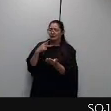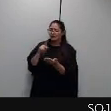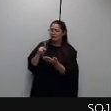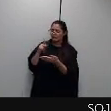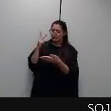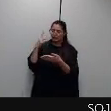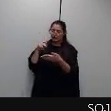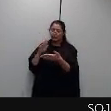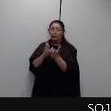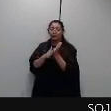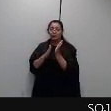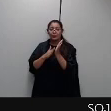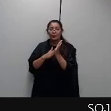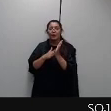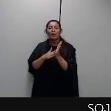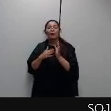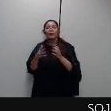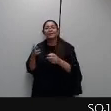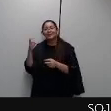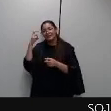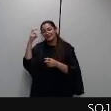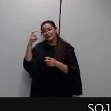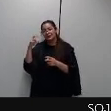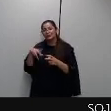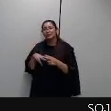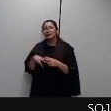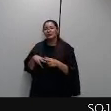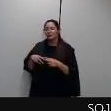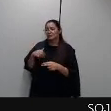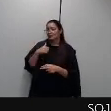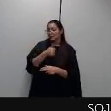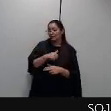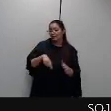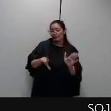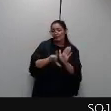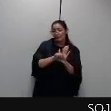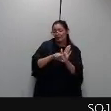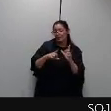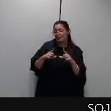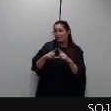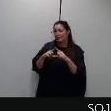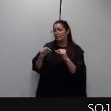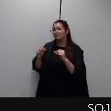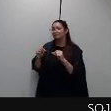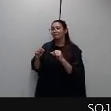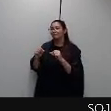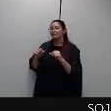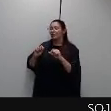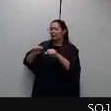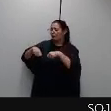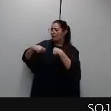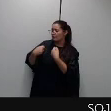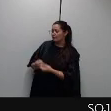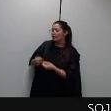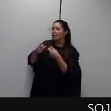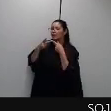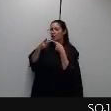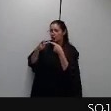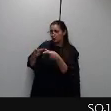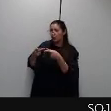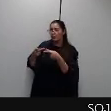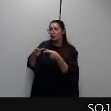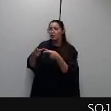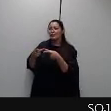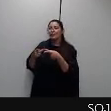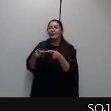competência nº 153/1987 e me confirmou a compreensão de que compete à segunda sessão